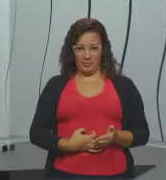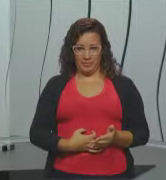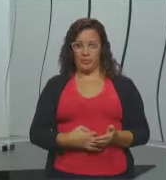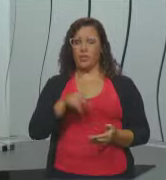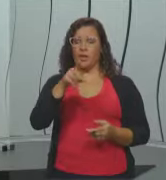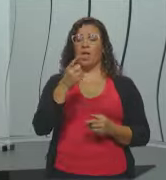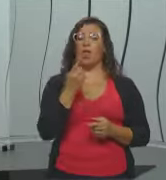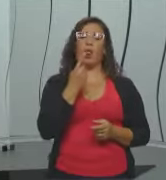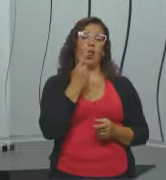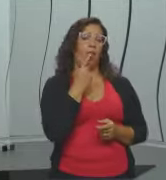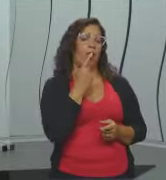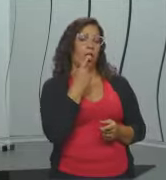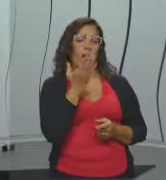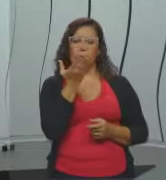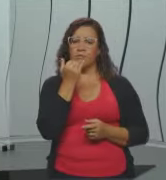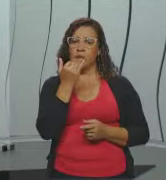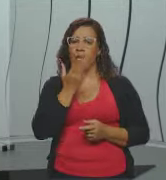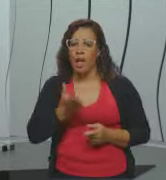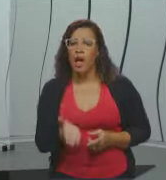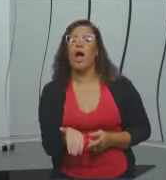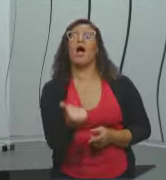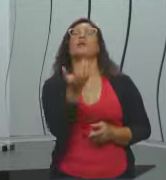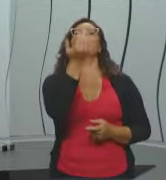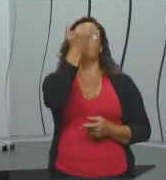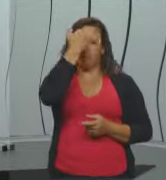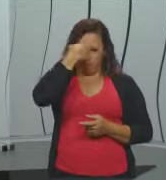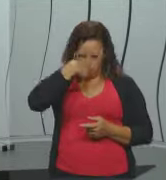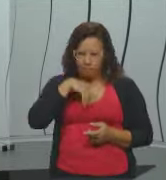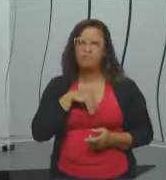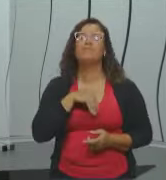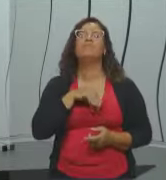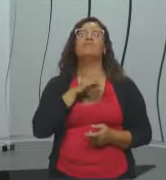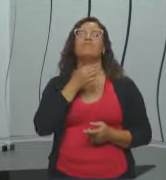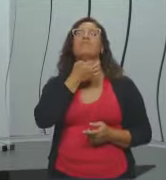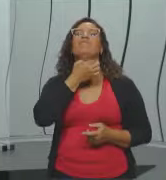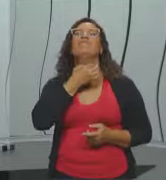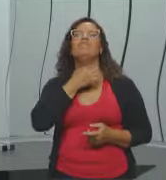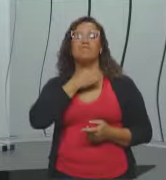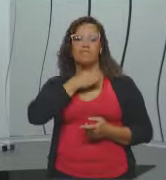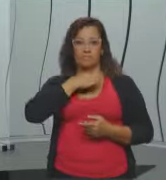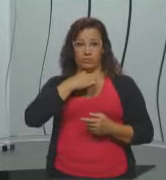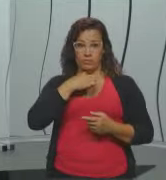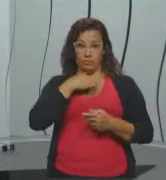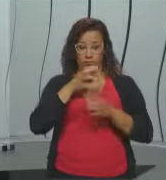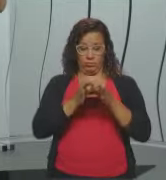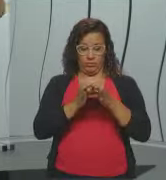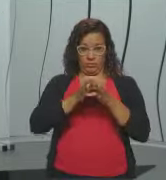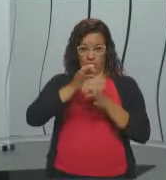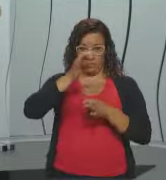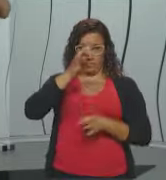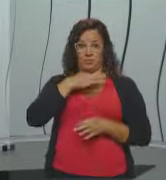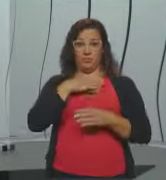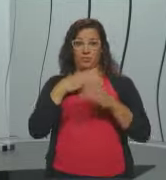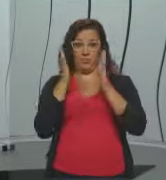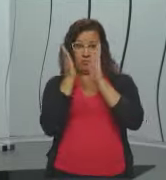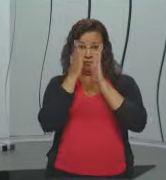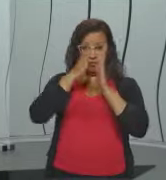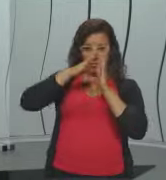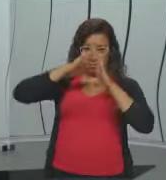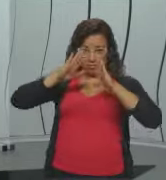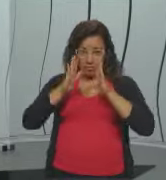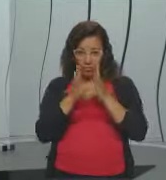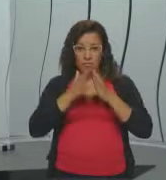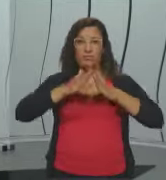da língua de empurrar o alimento para baixo e também a função do esôfago com os movimentos peristálticos